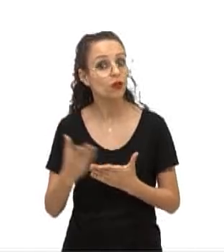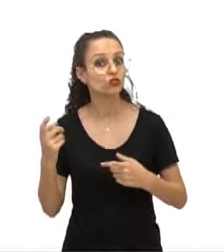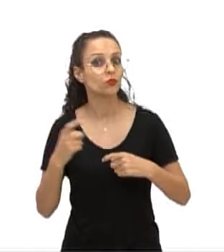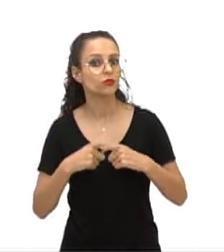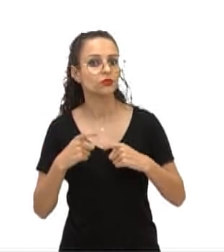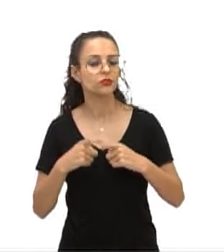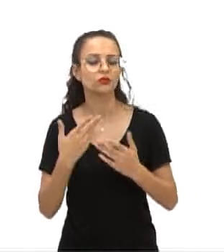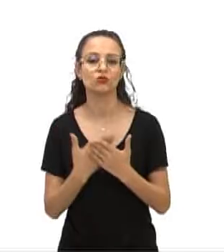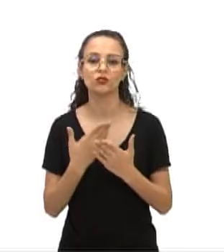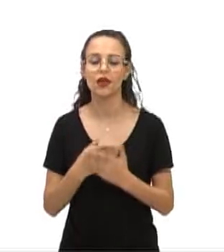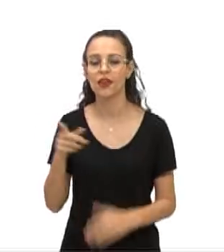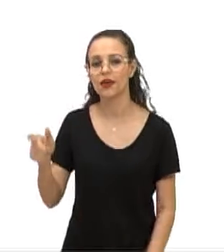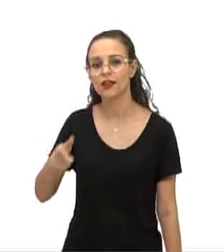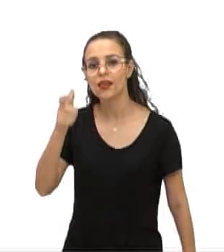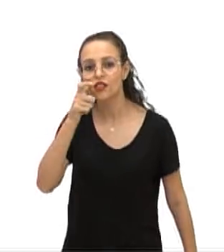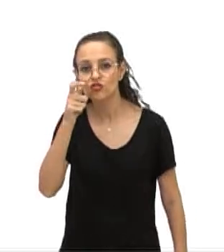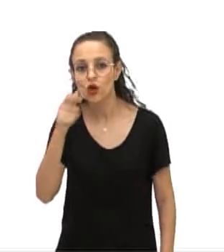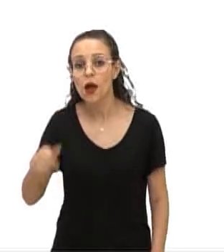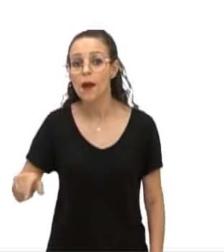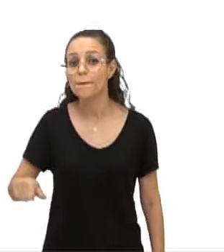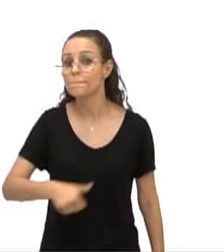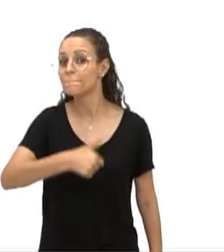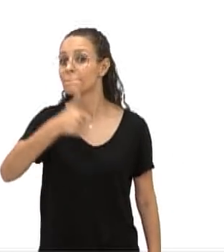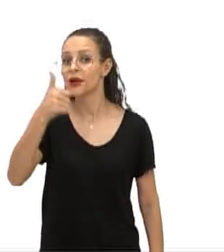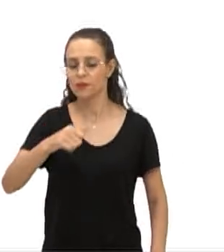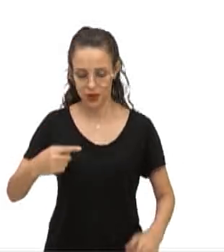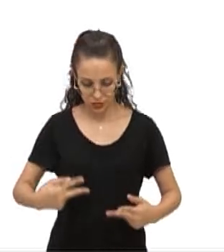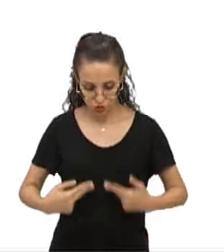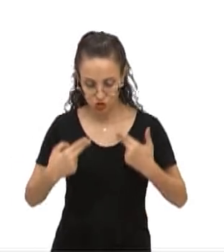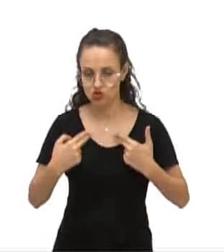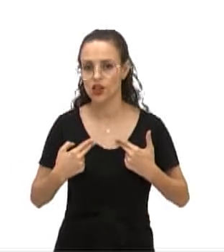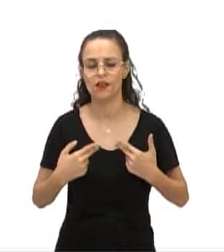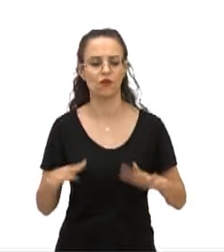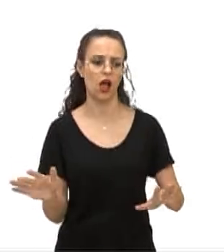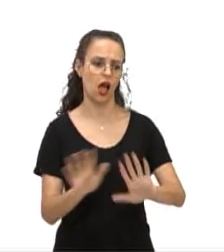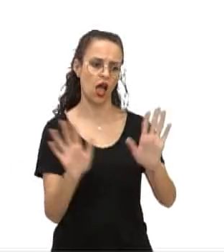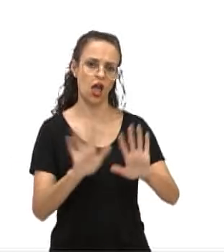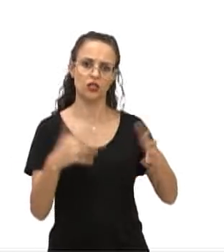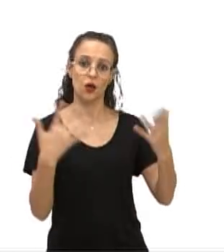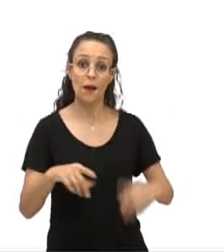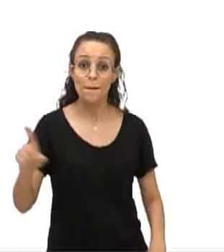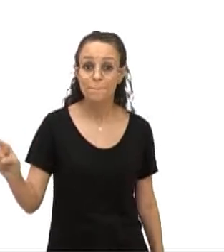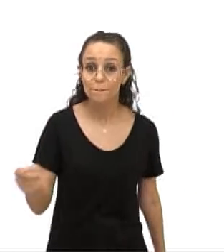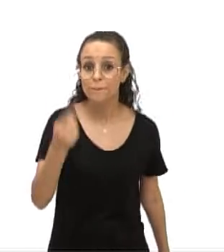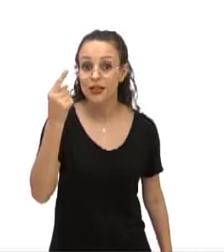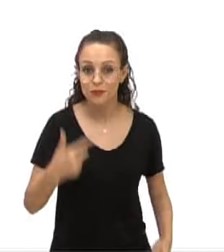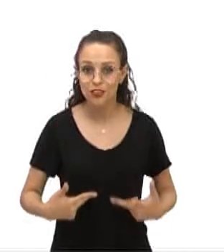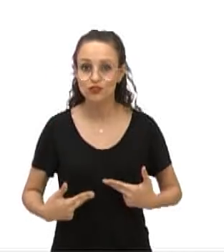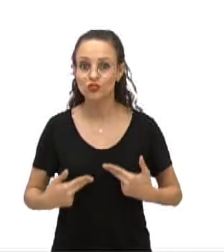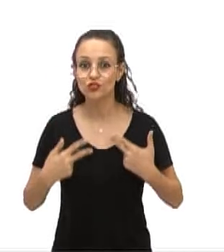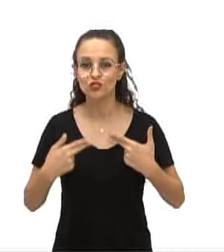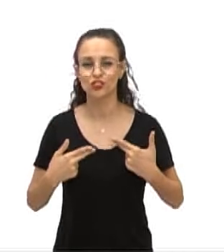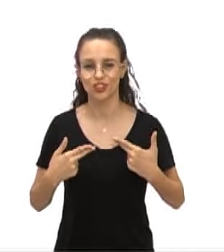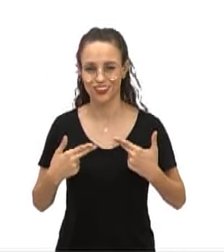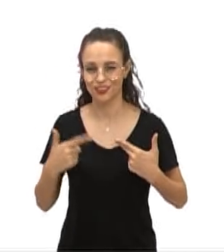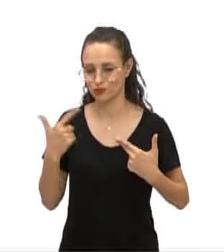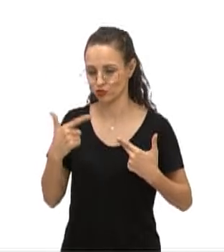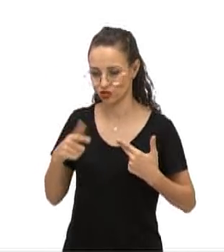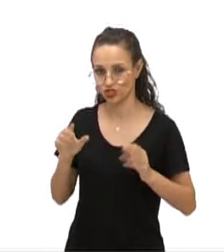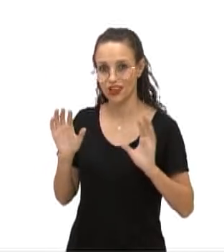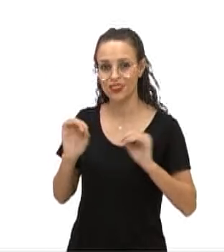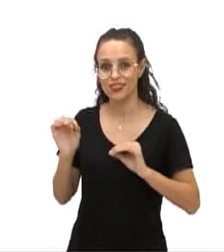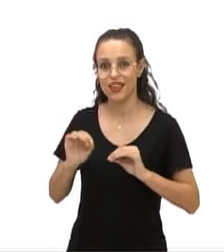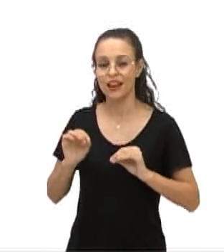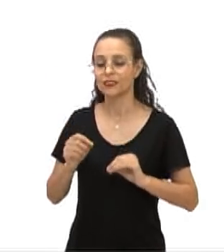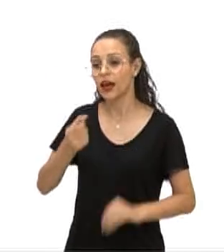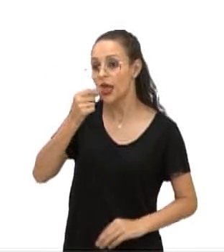medicina. Quando ele assistiu à primeira cirurgia dele, ele falou: não, isso não é para mim. A primeira cirurgia naquela época era cirurgia sem anestesia ainda. Vocês